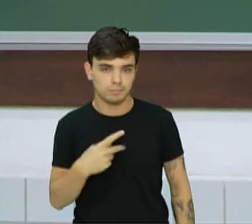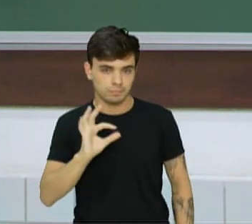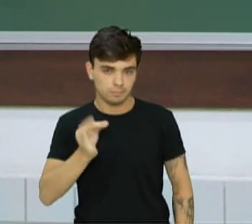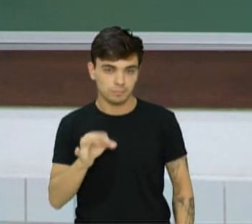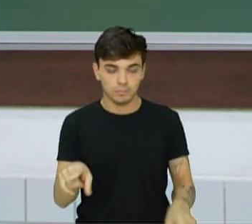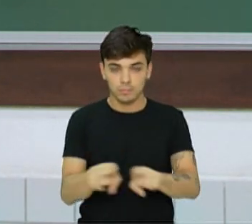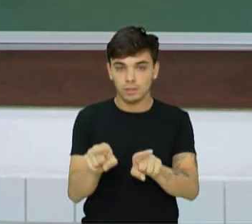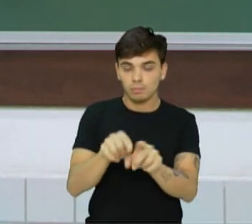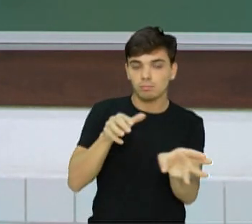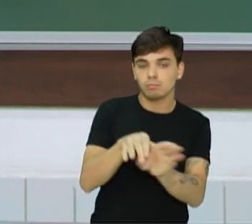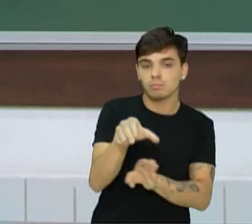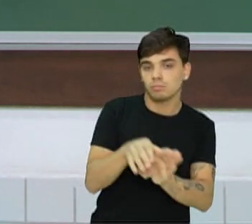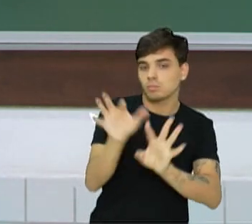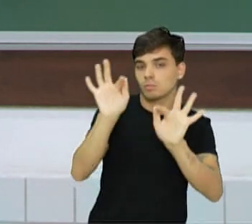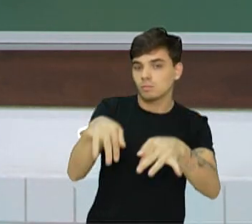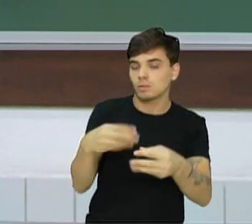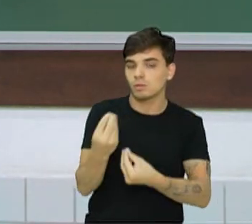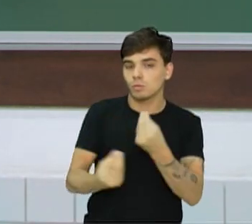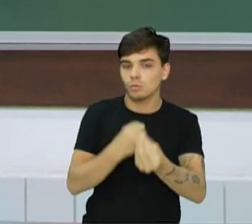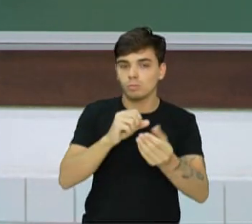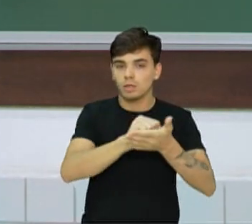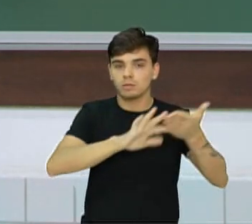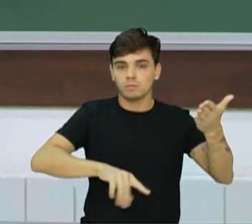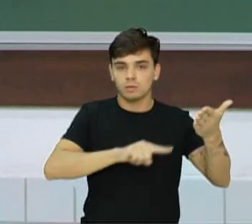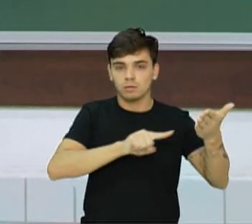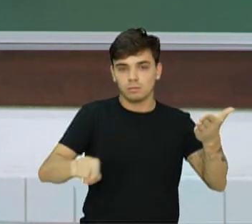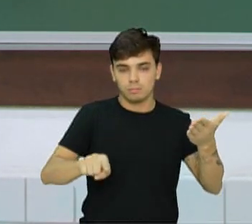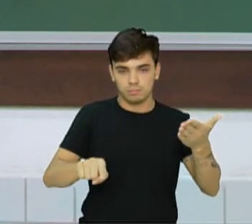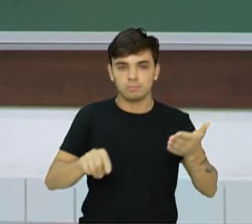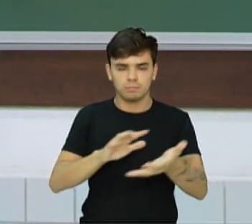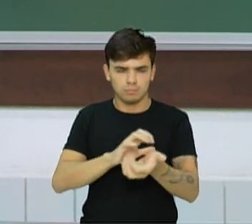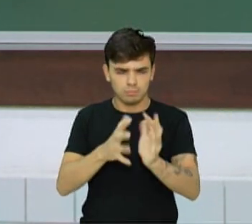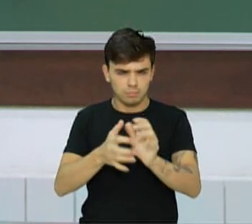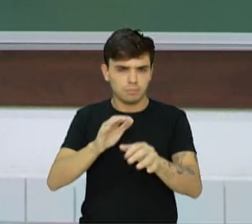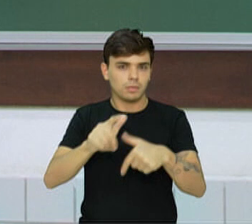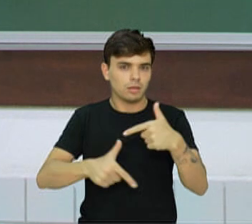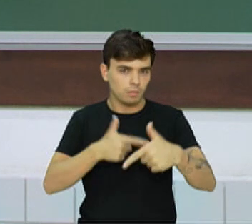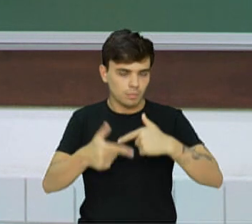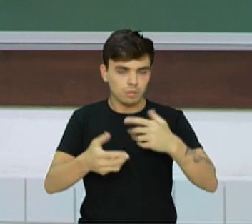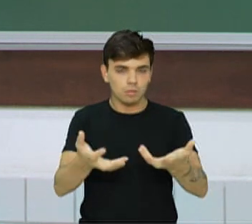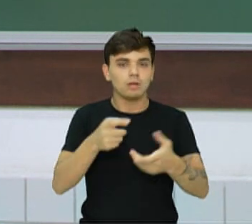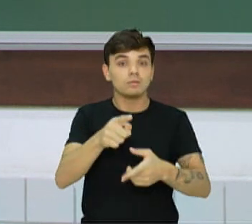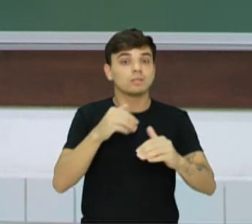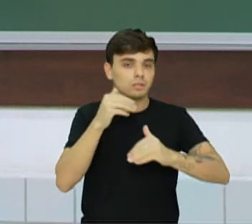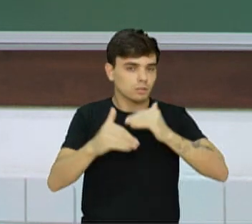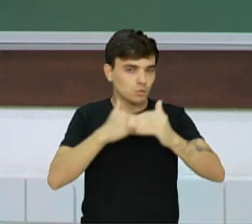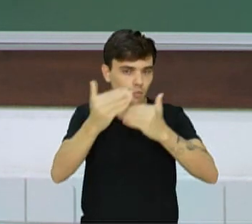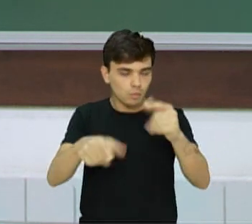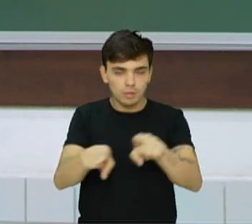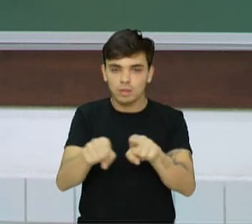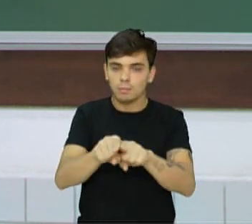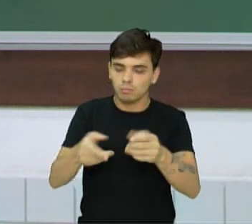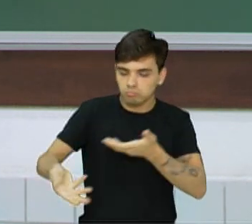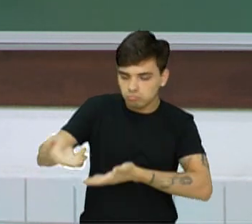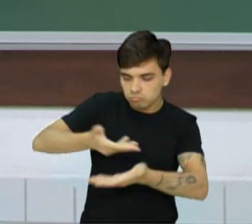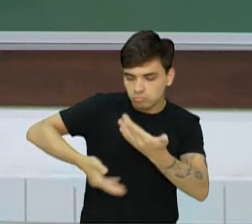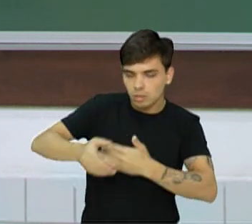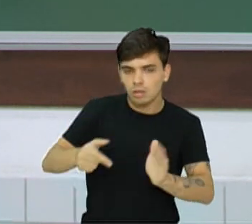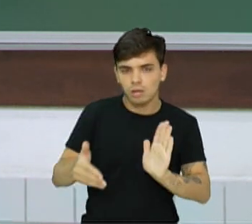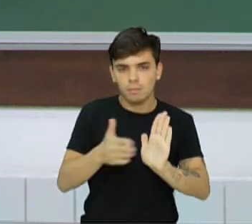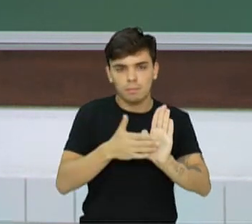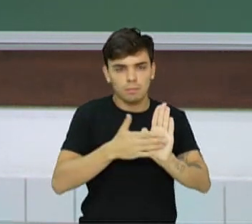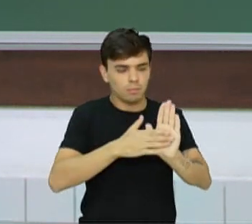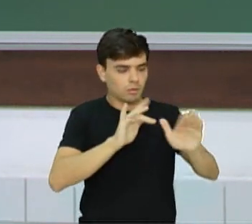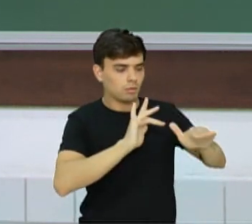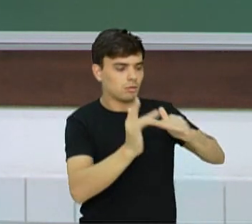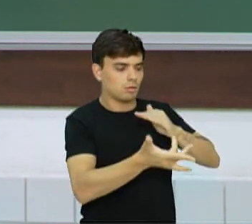E sugerimos, por fim, a tarefa do Mão na Massa. Espero que vocês se envolvam, participem, postem